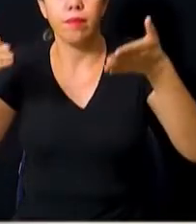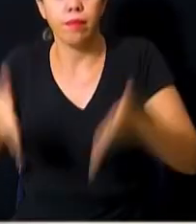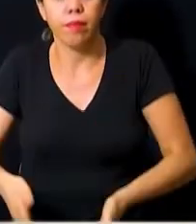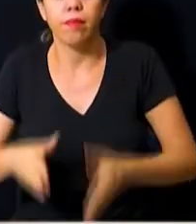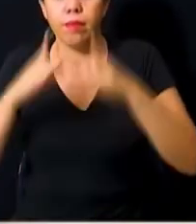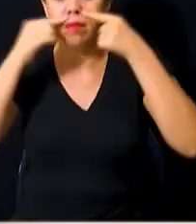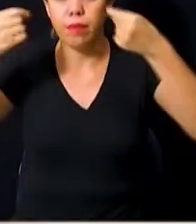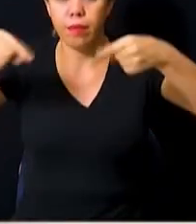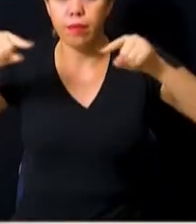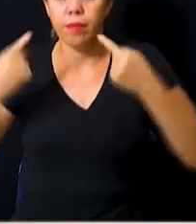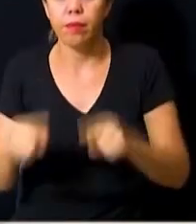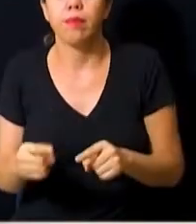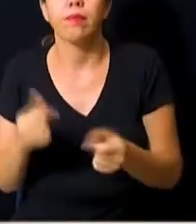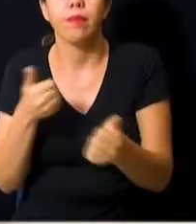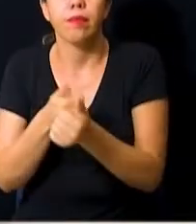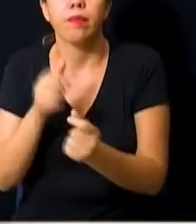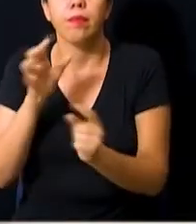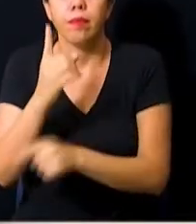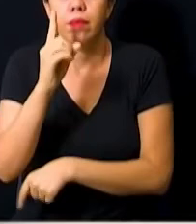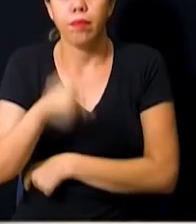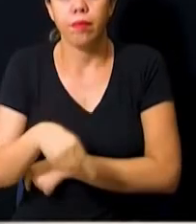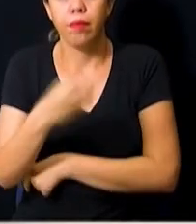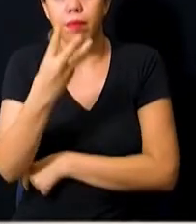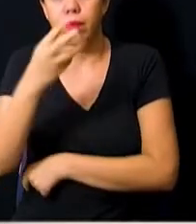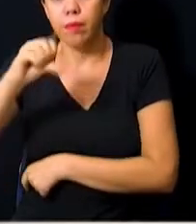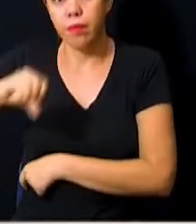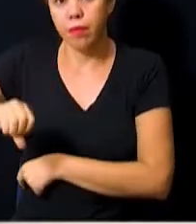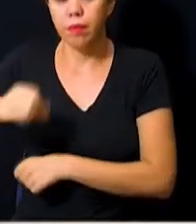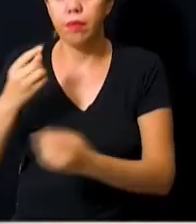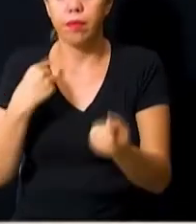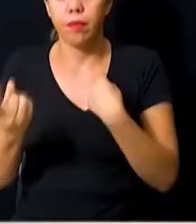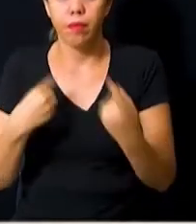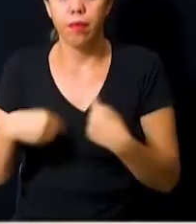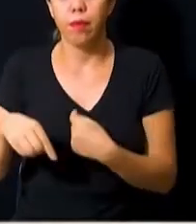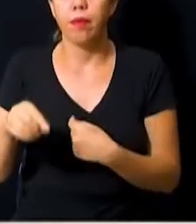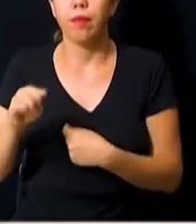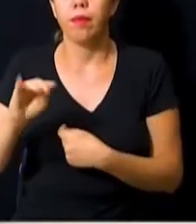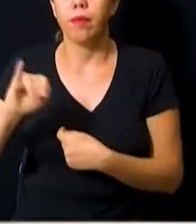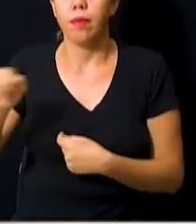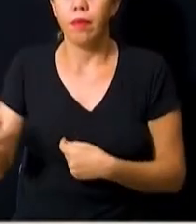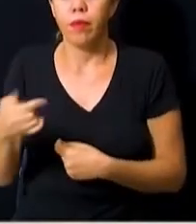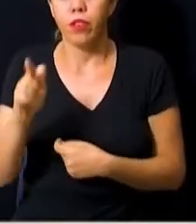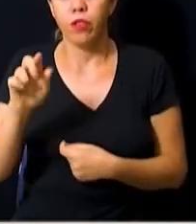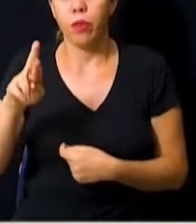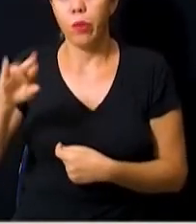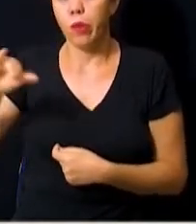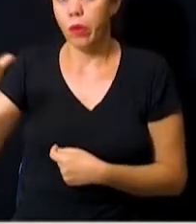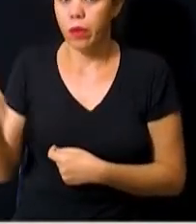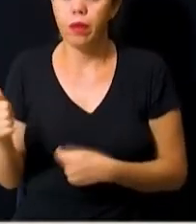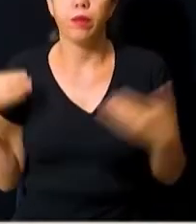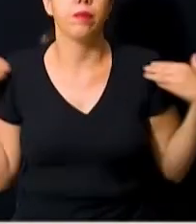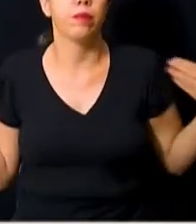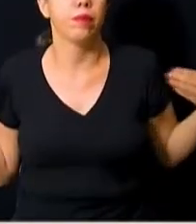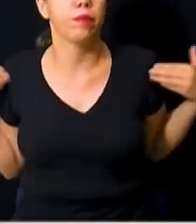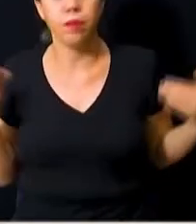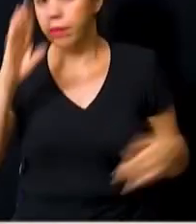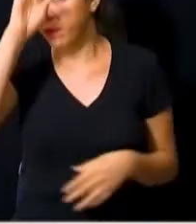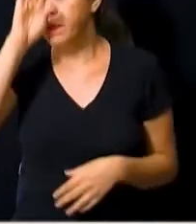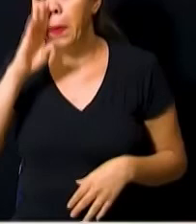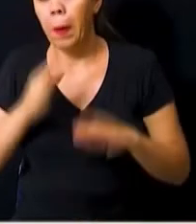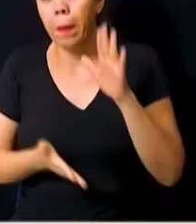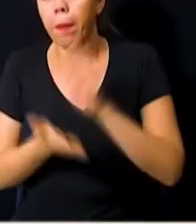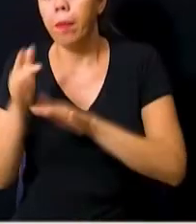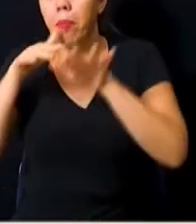Maestro Carlos Gomes, ali na altura do número 1309 da rua Barão de Jaguara. O passeio é